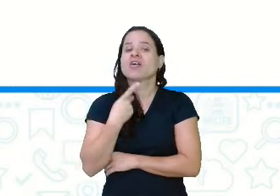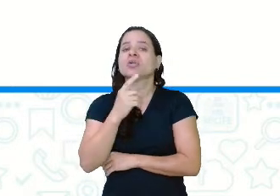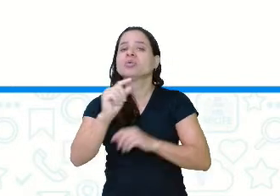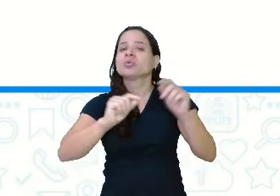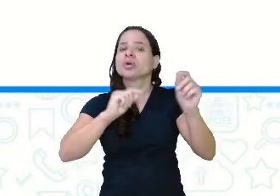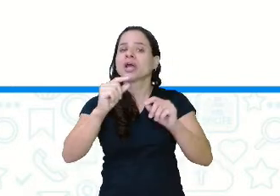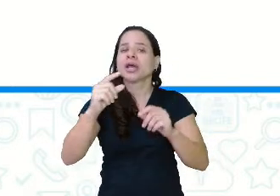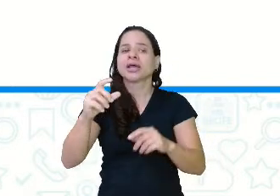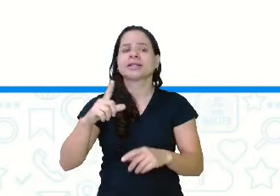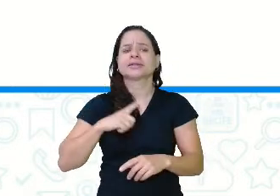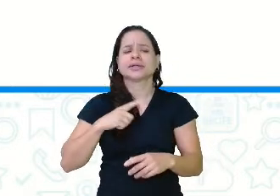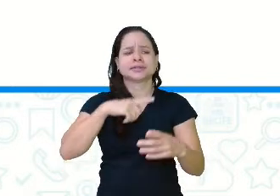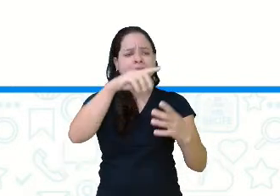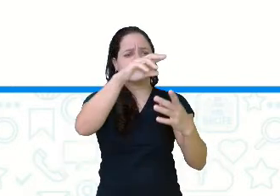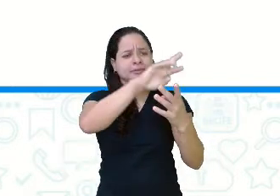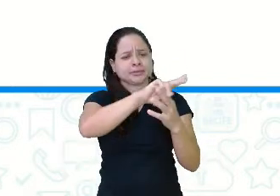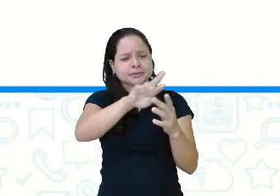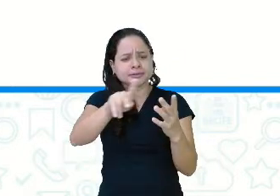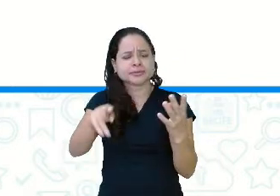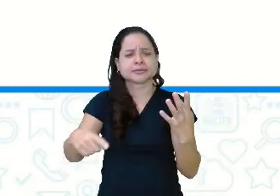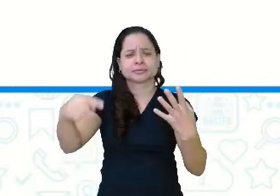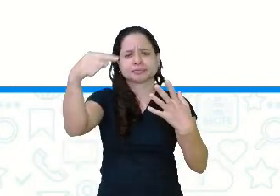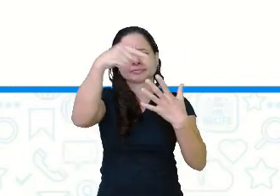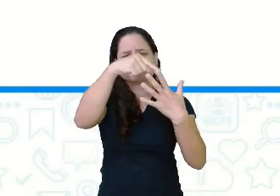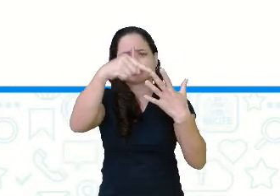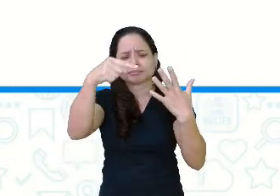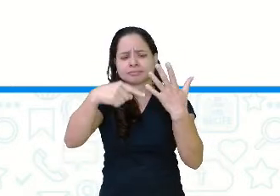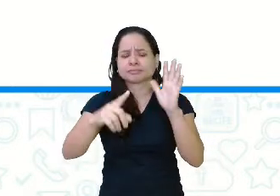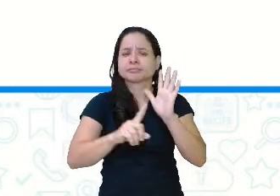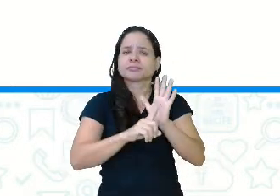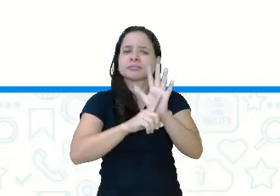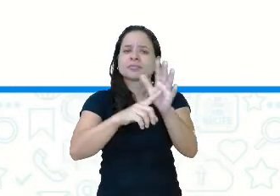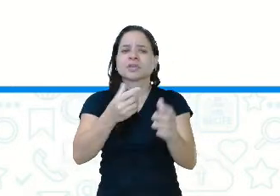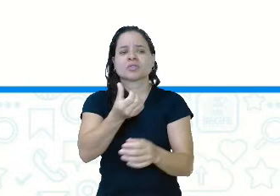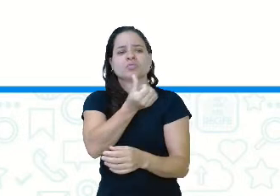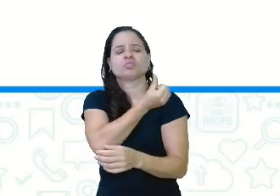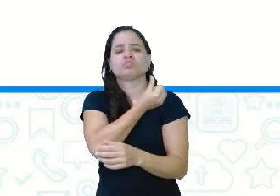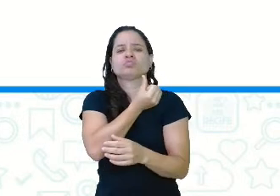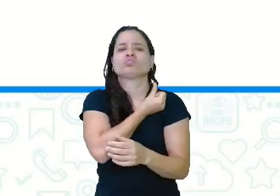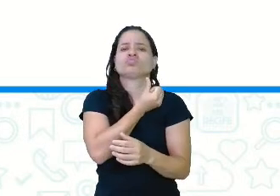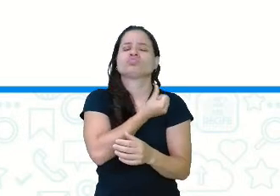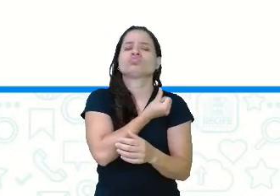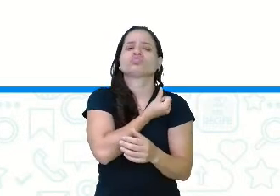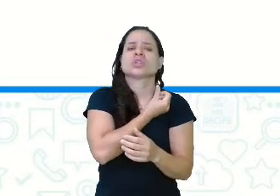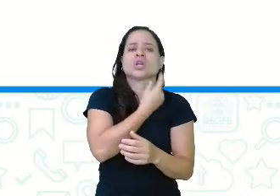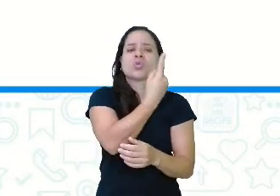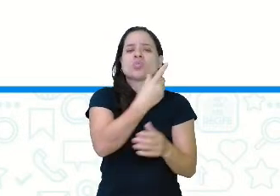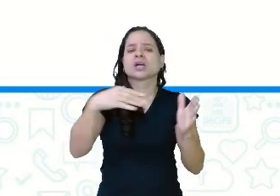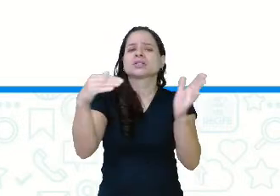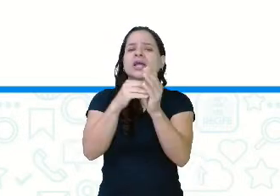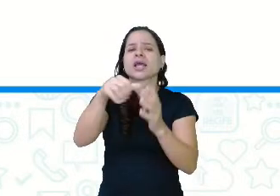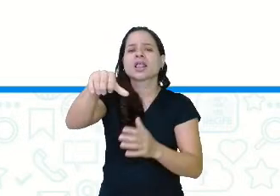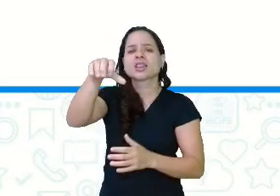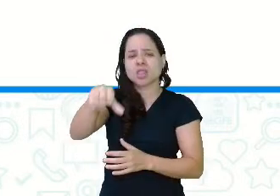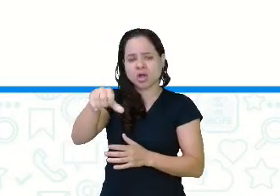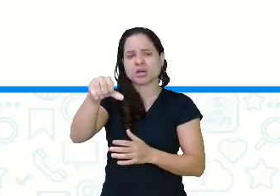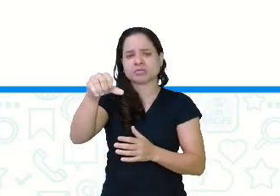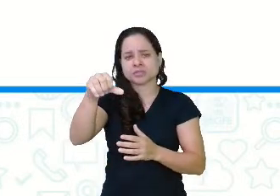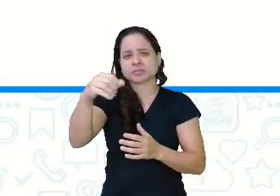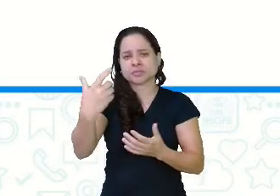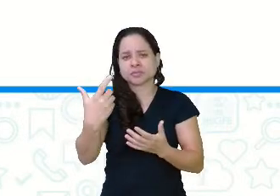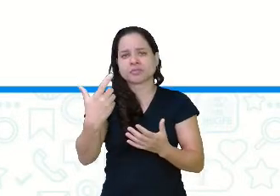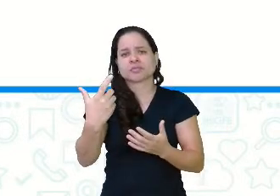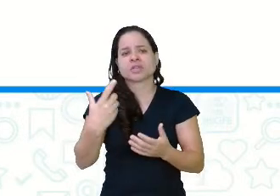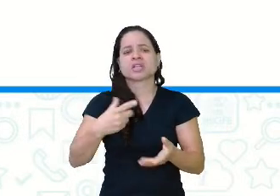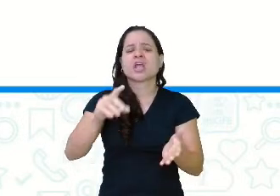possui símbolos diferentes para representar quantidades de 1 a 9 e um símbolo para representar a